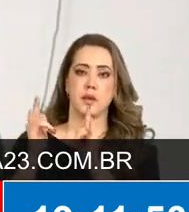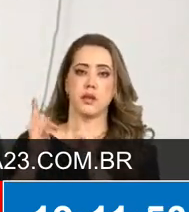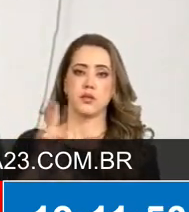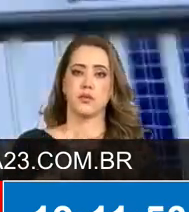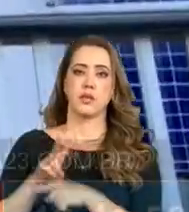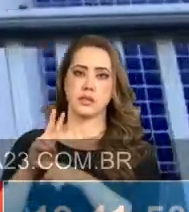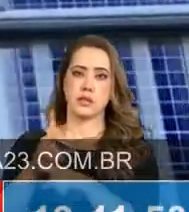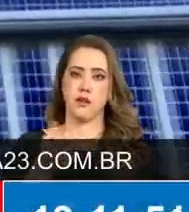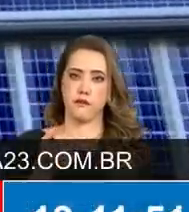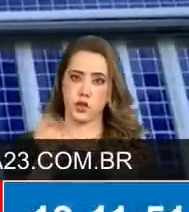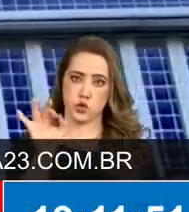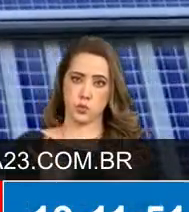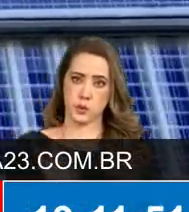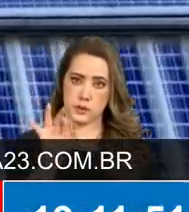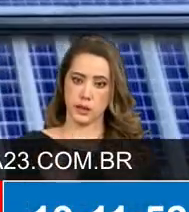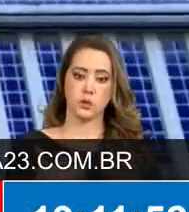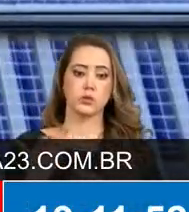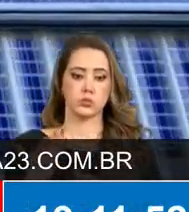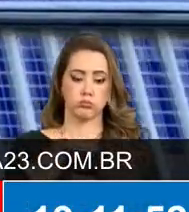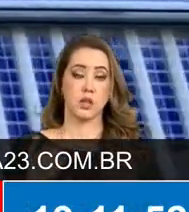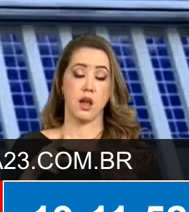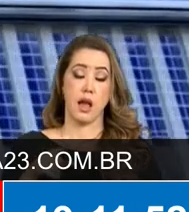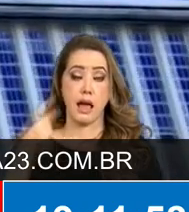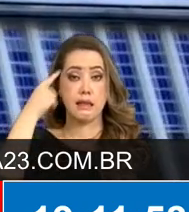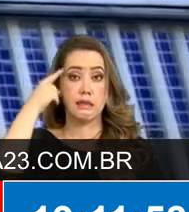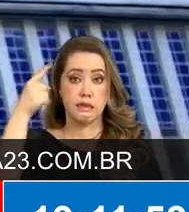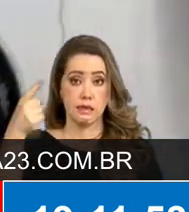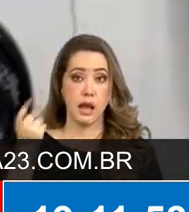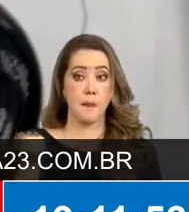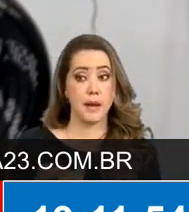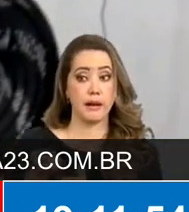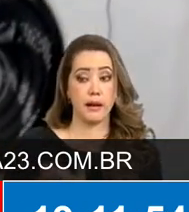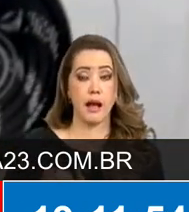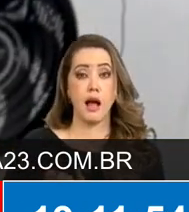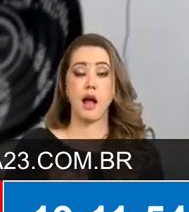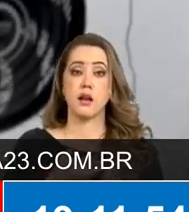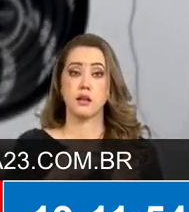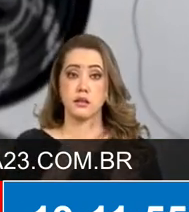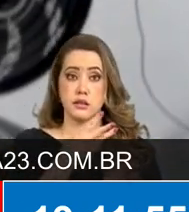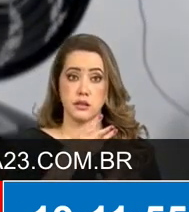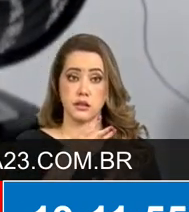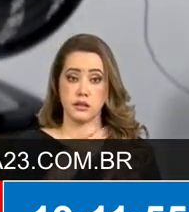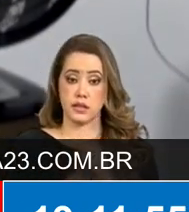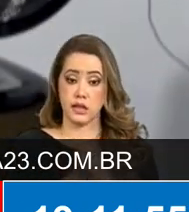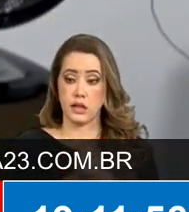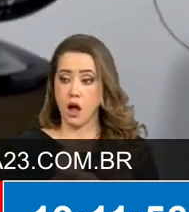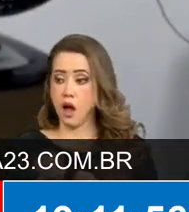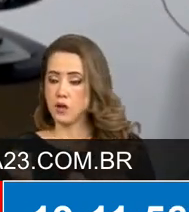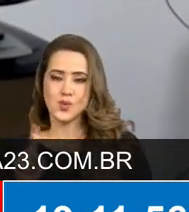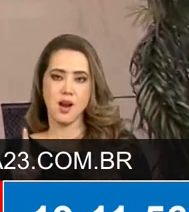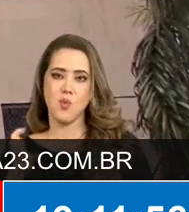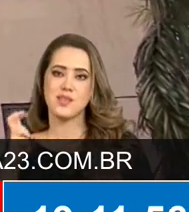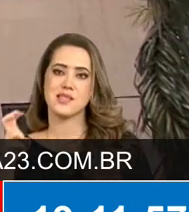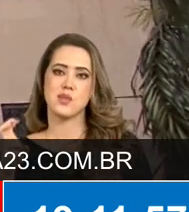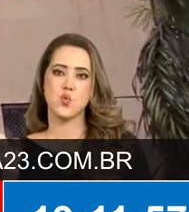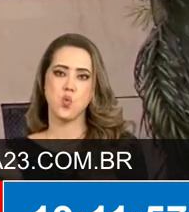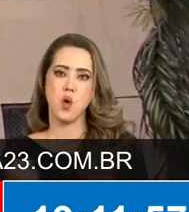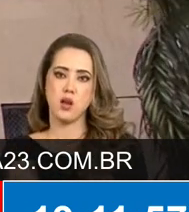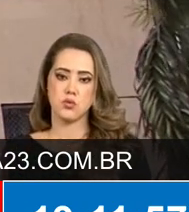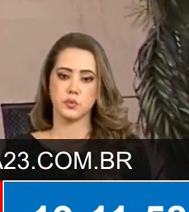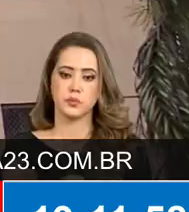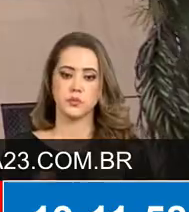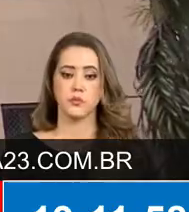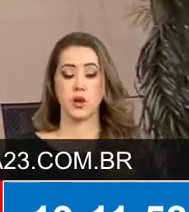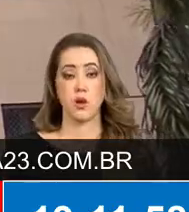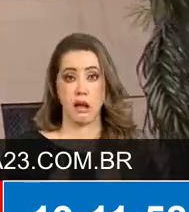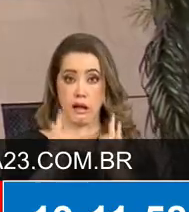de entrada. A ideia é quitar as parcelas de 30 anos em 5. Afinal, ele conhece bem as dificuldades desse processo. O imóvel da mãe